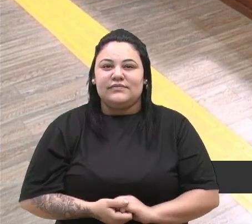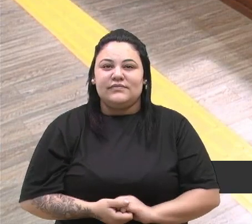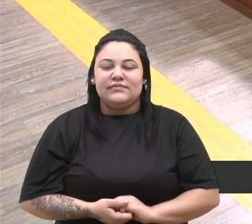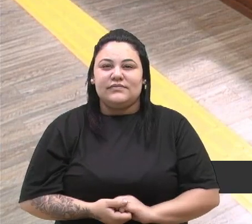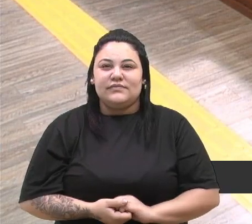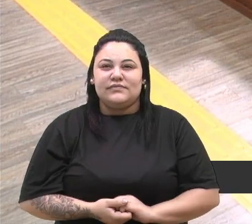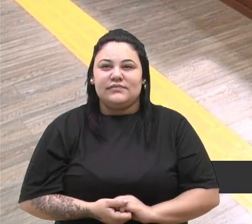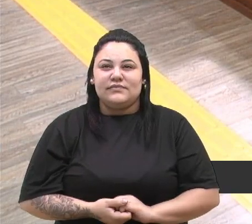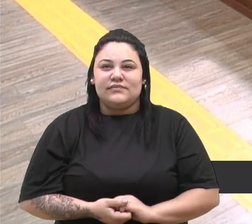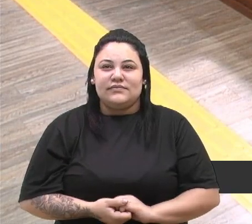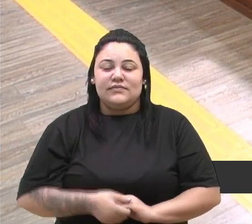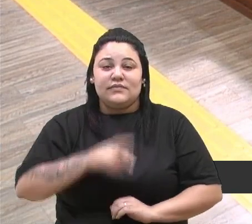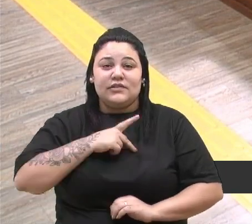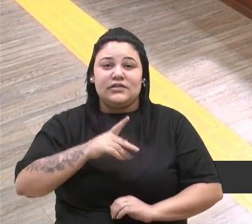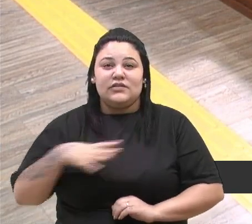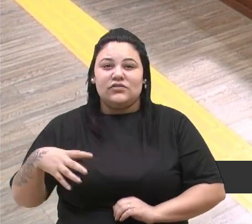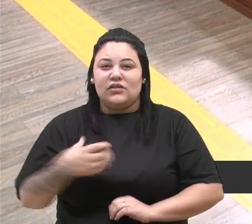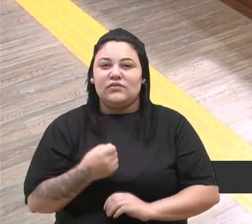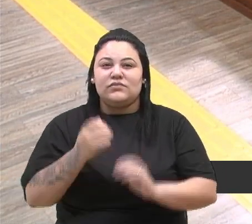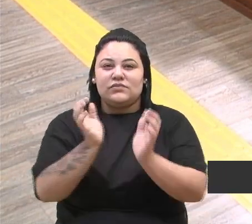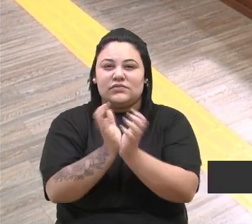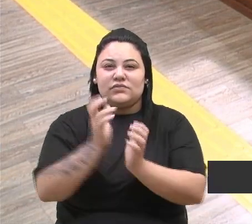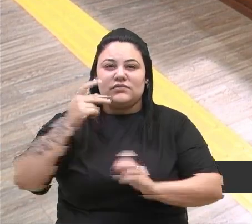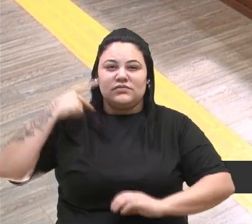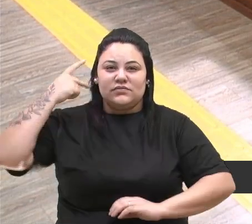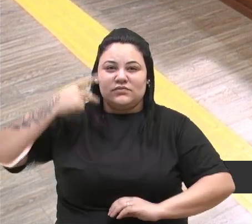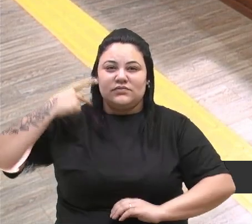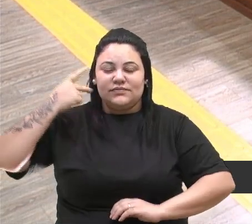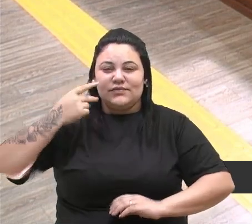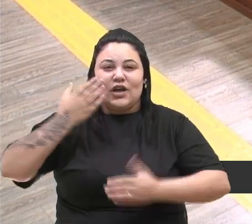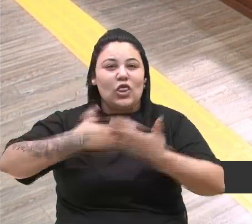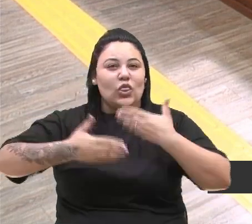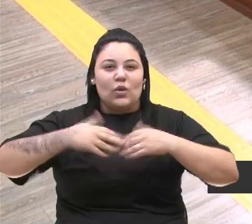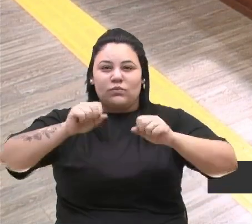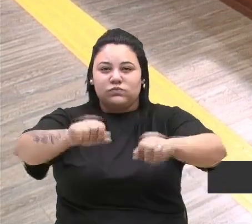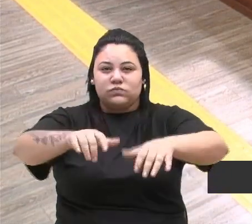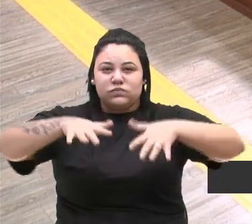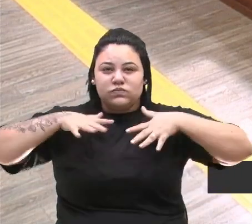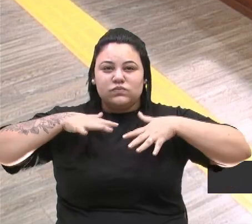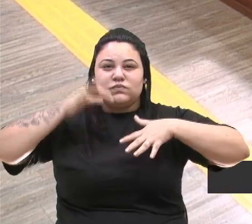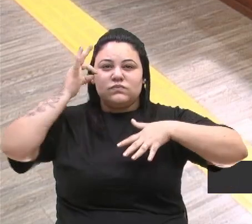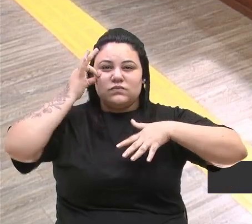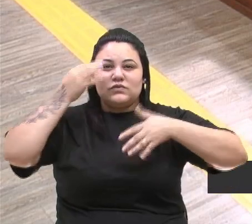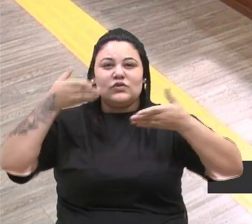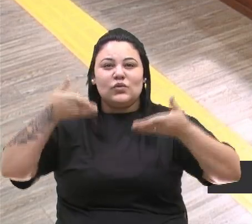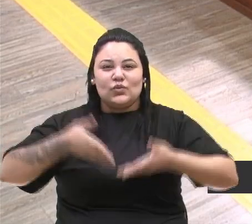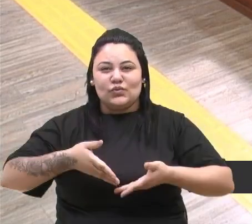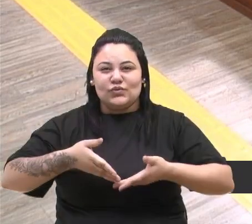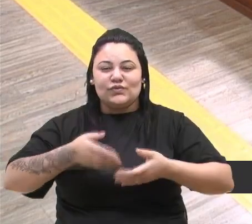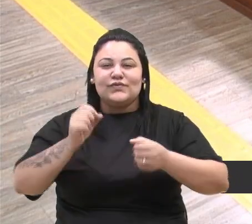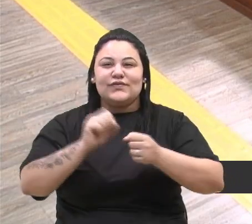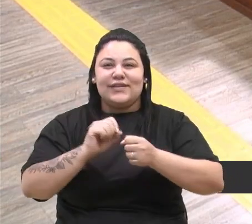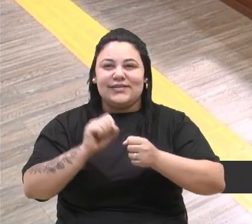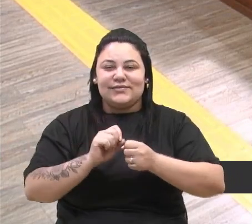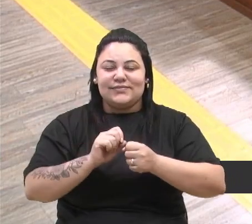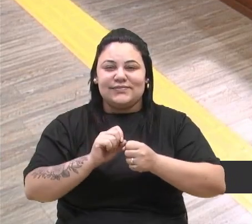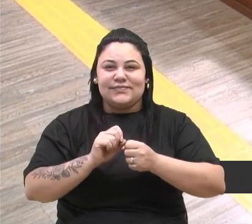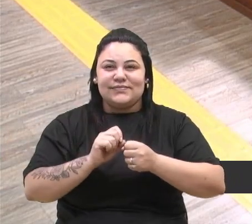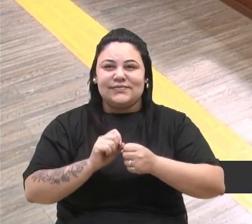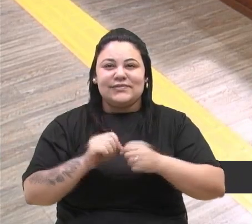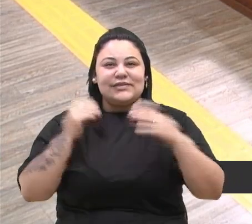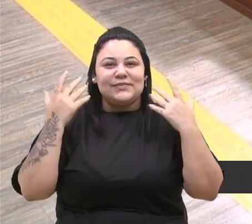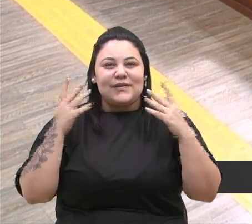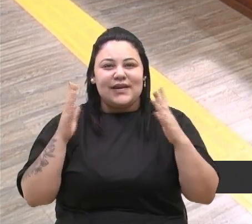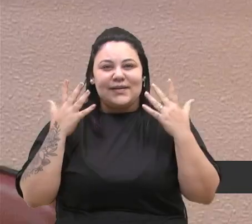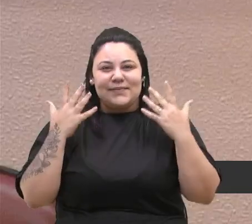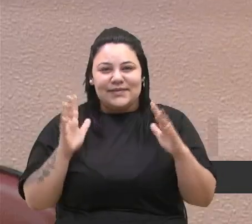Senhor presidente, caros colegas vereadores e toda a plateia presente, faço votos de congratulações